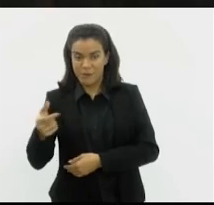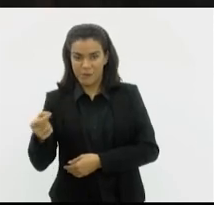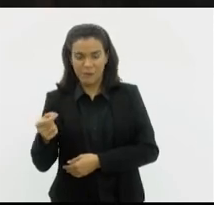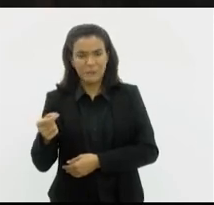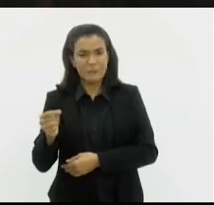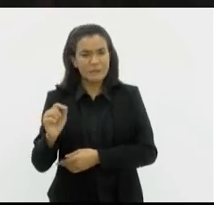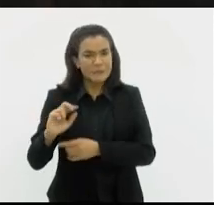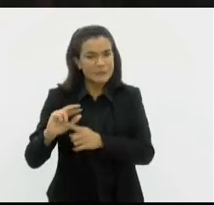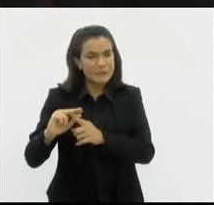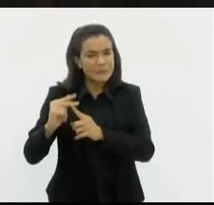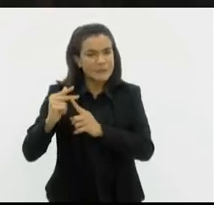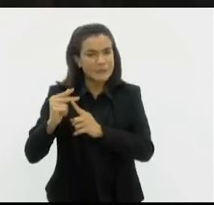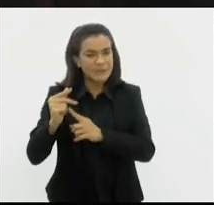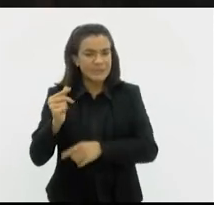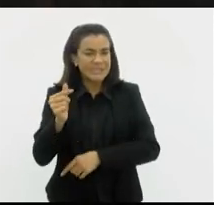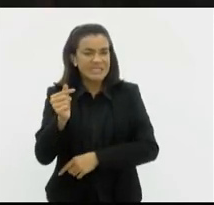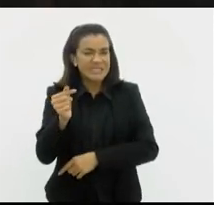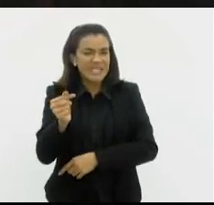cresceu